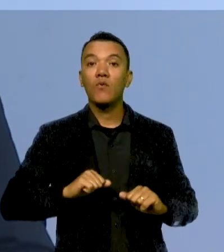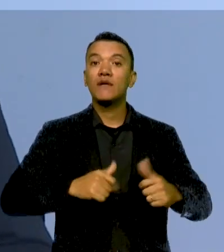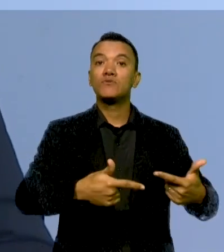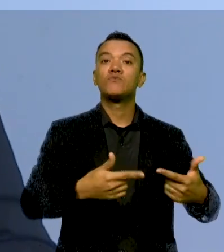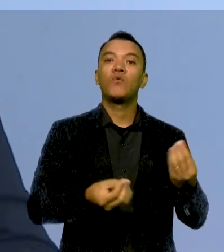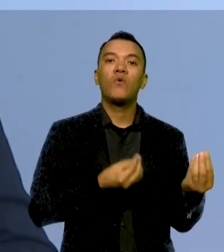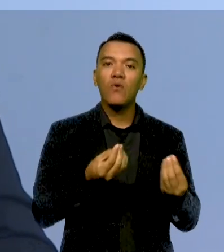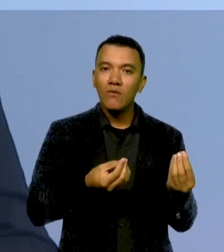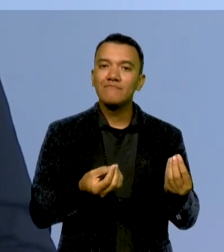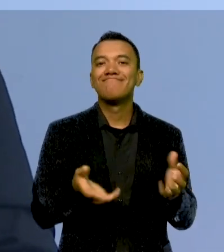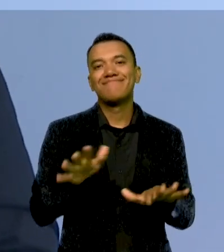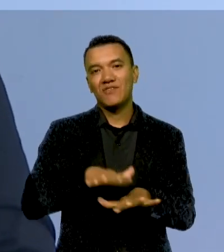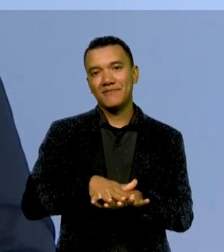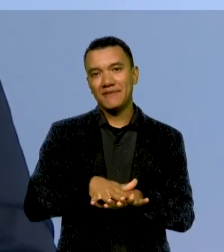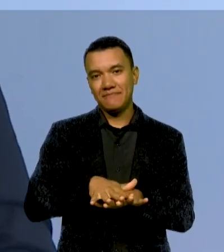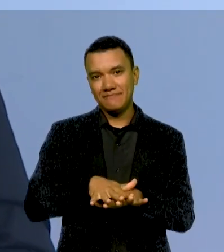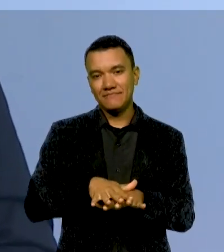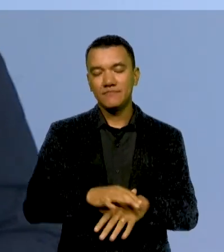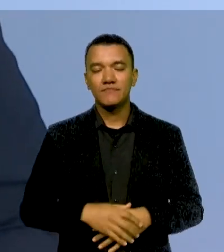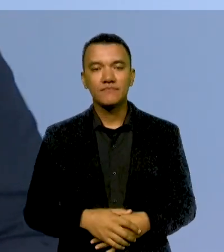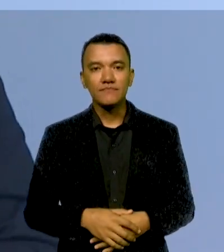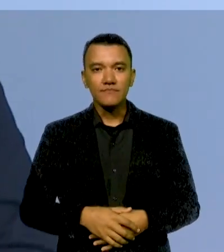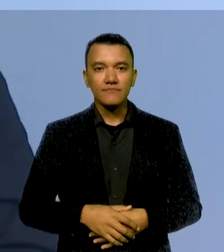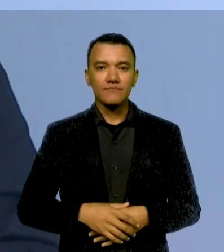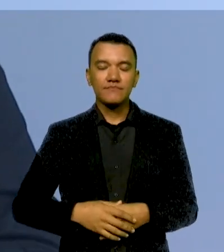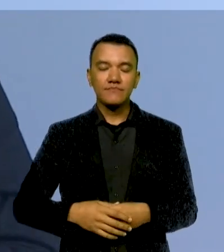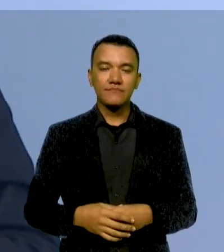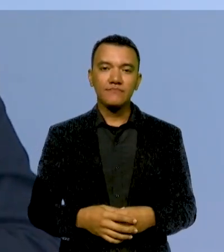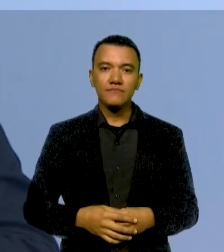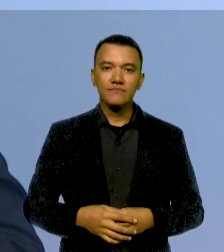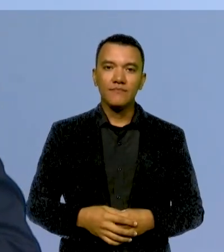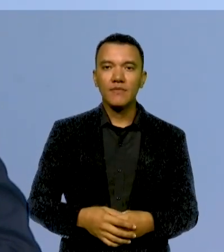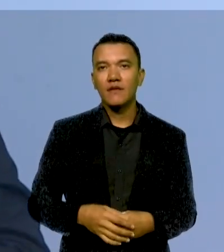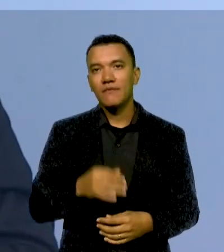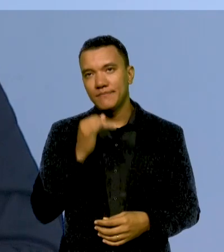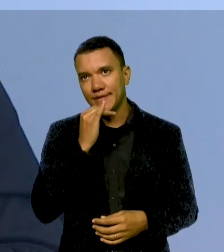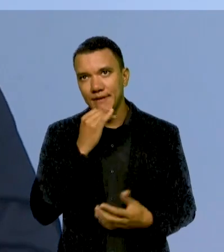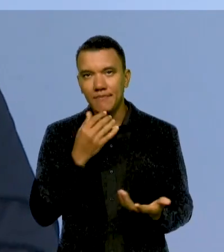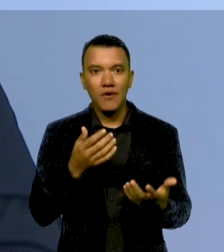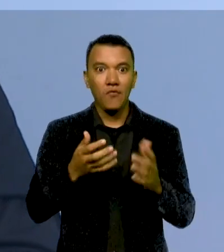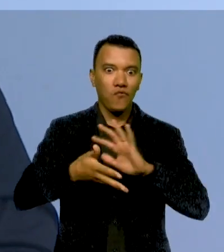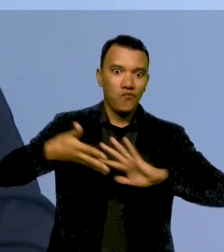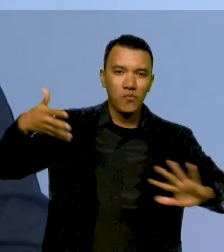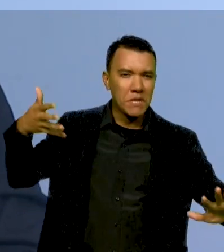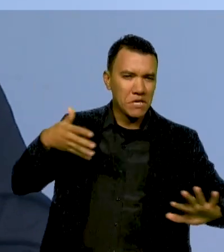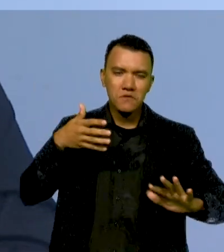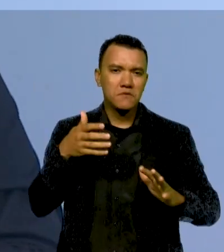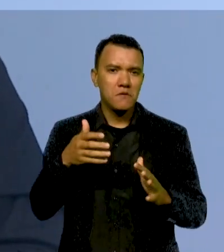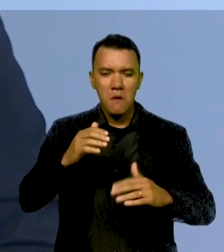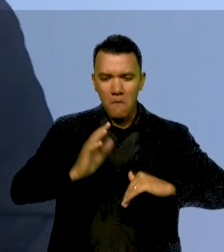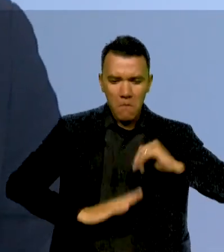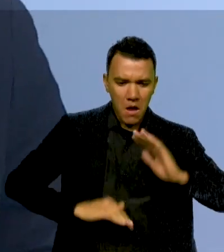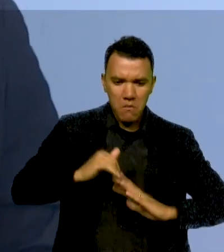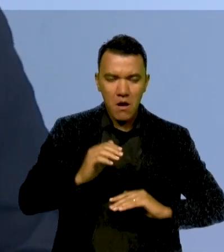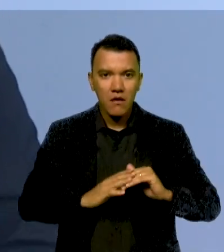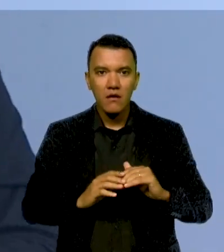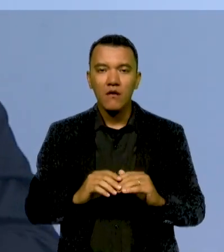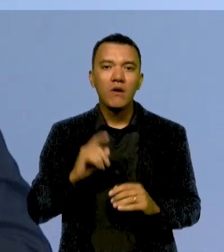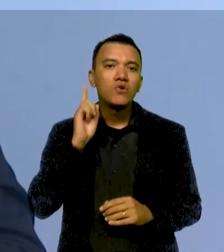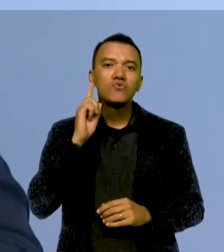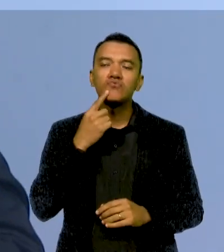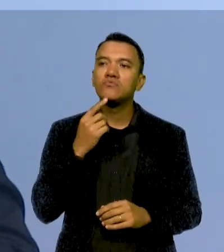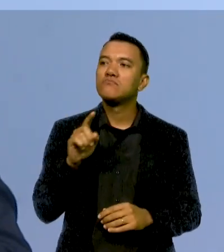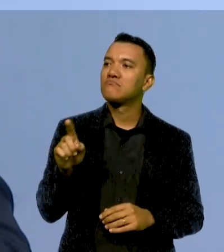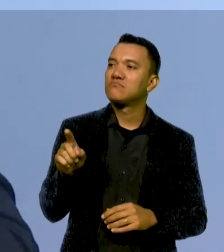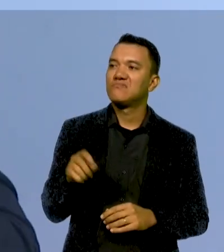como eu lido com isso faz muita diferença. De nada me adianta saber língua de sinais fluente de cabo a rabo, se na hora que eu encontro um surdo eu virar a costa e